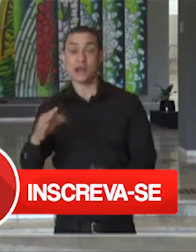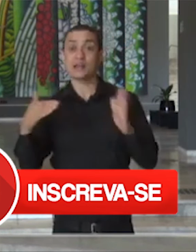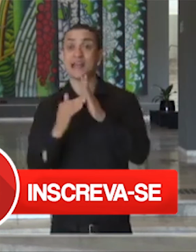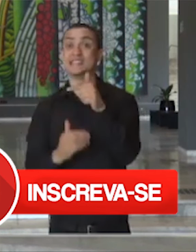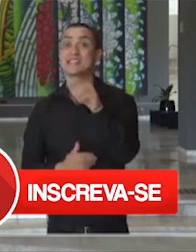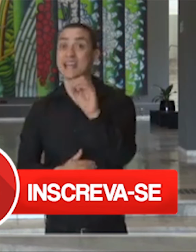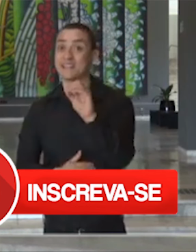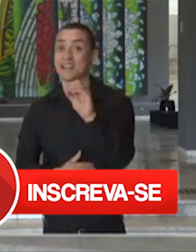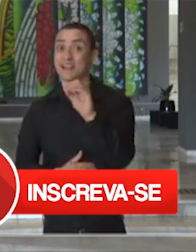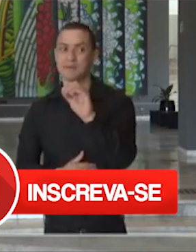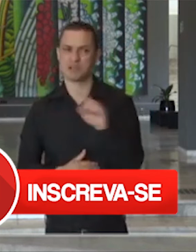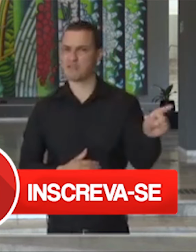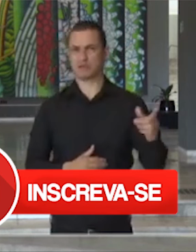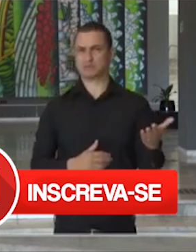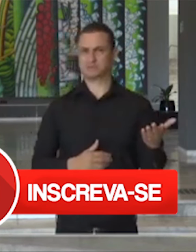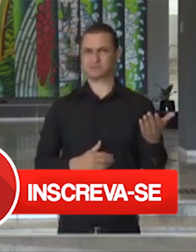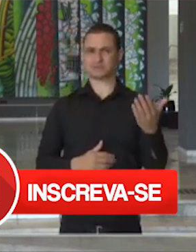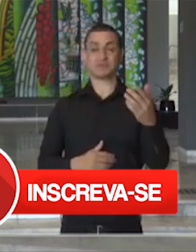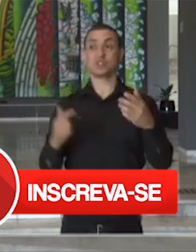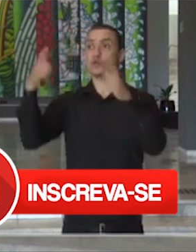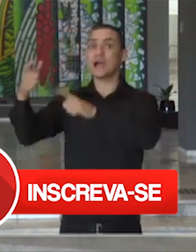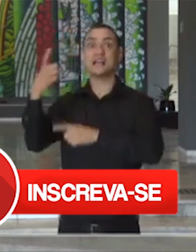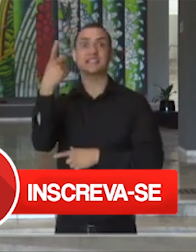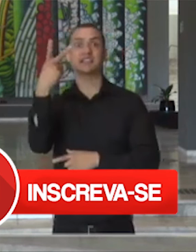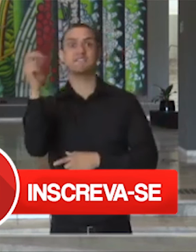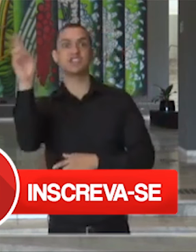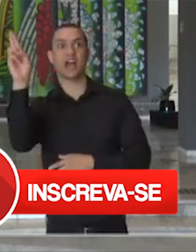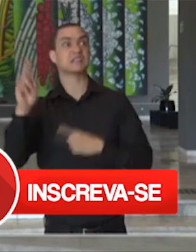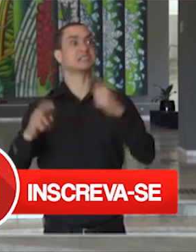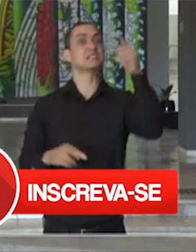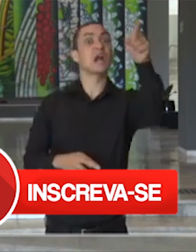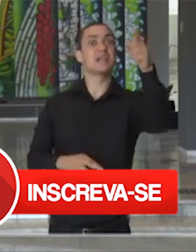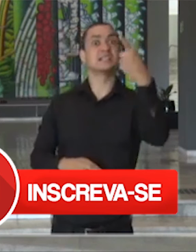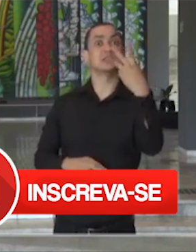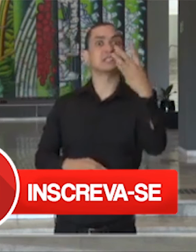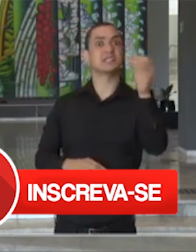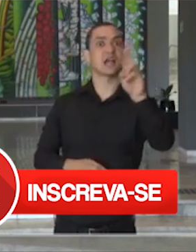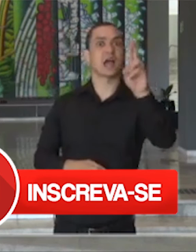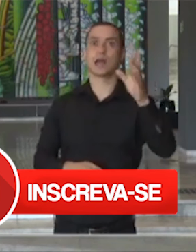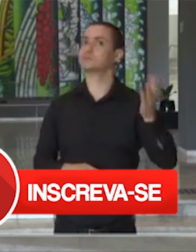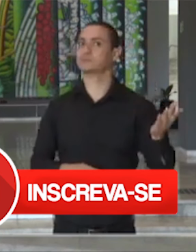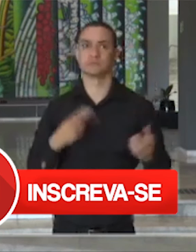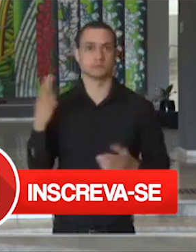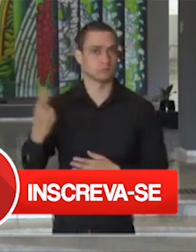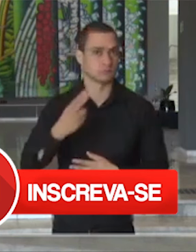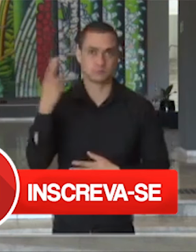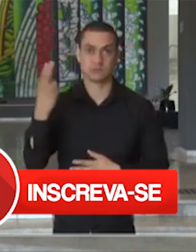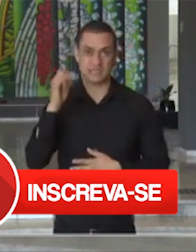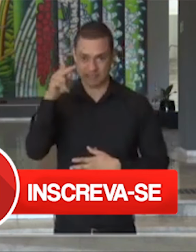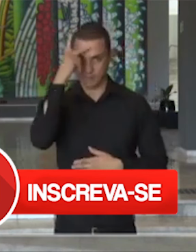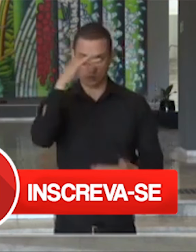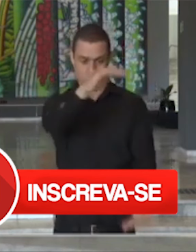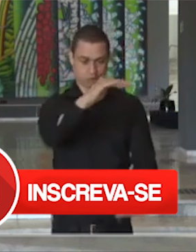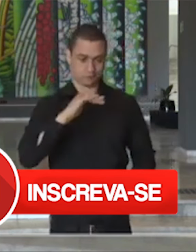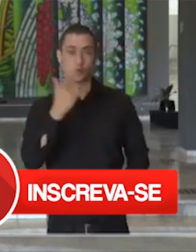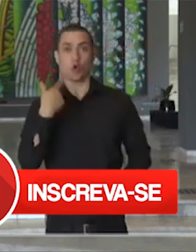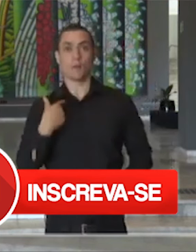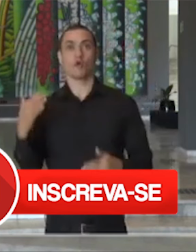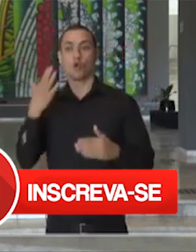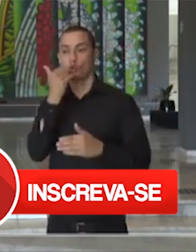70. R$ 120, R$ 130,00. Evidentemente, sem botijão, a pessoa não consegue